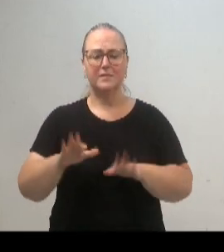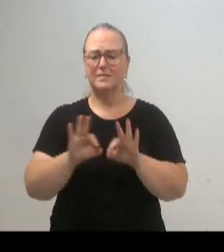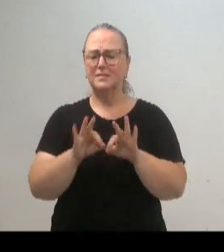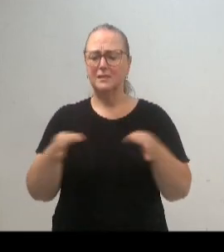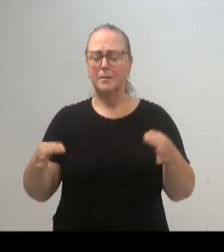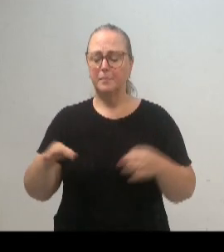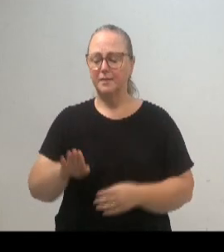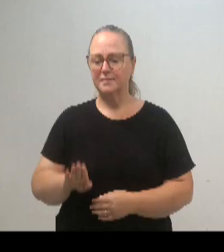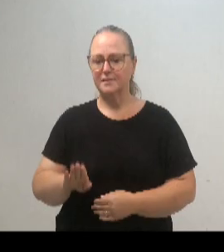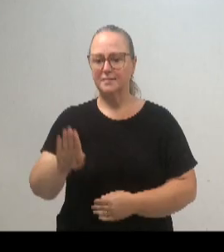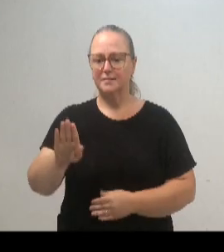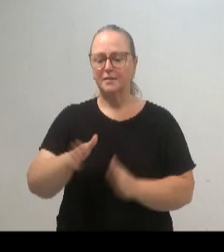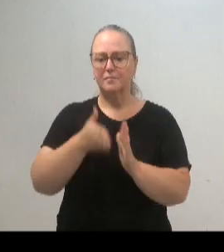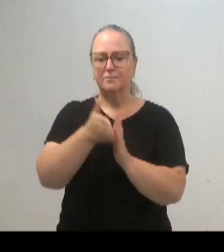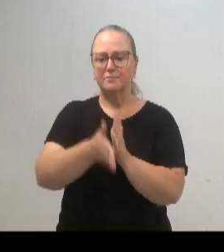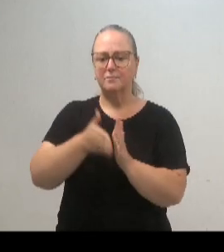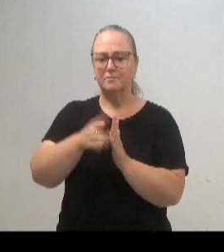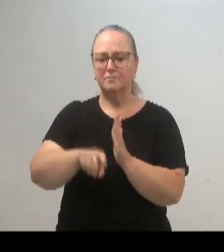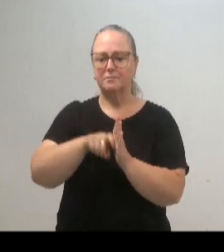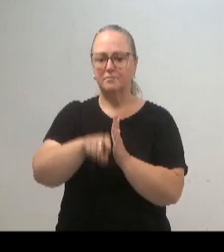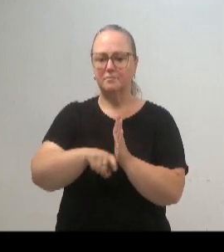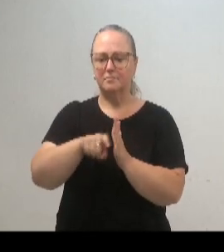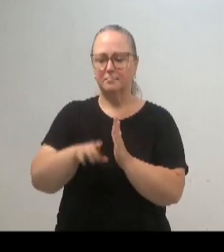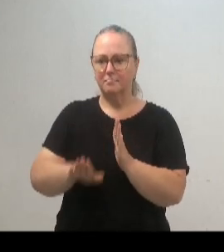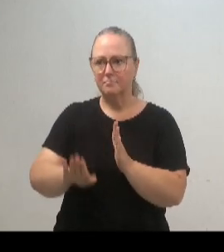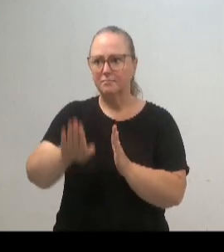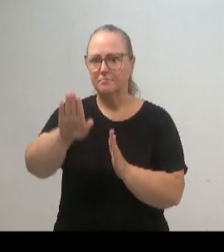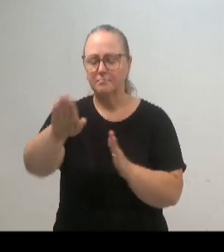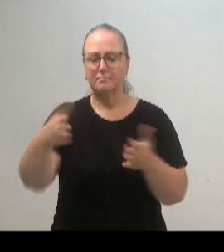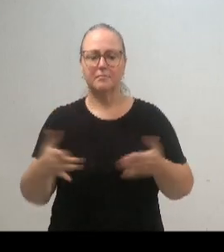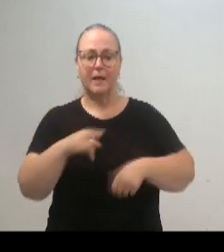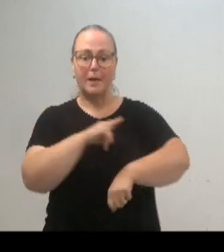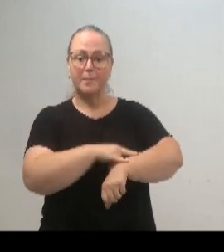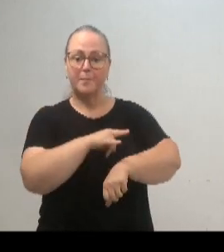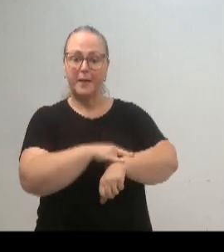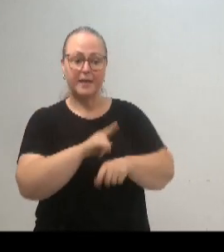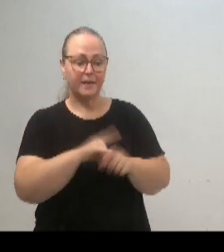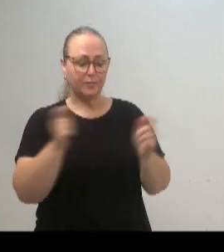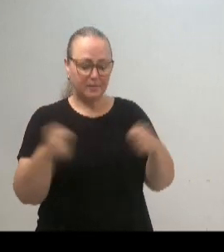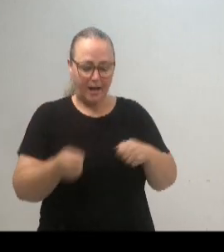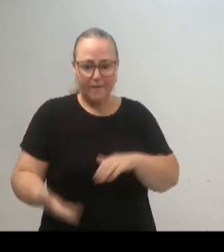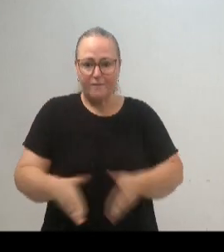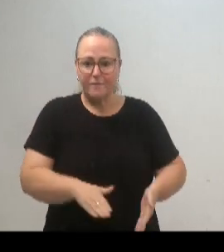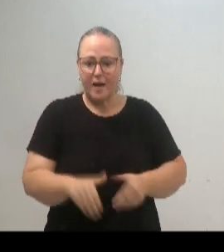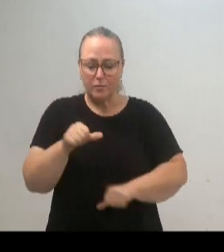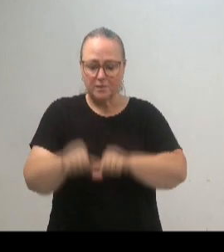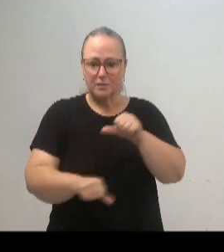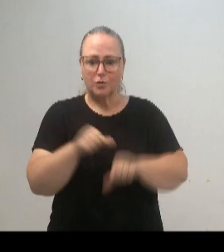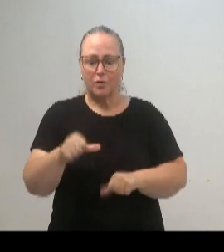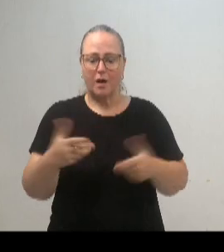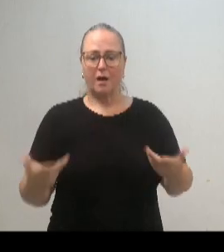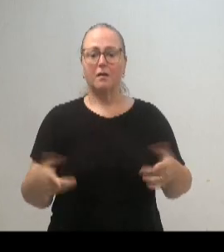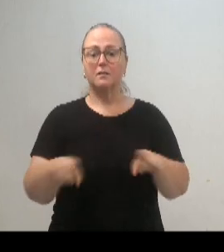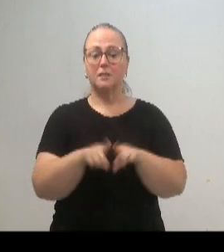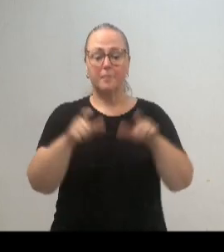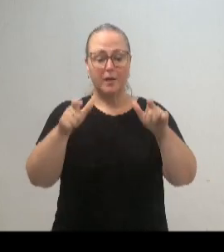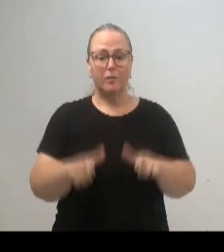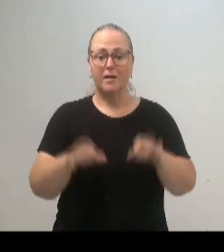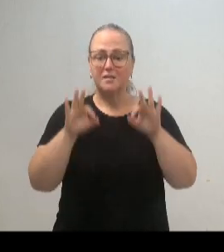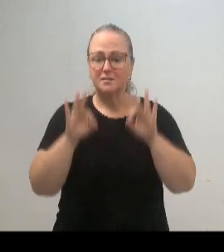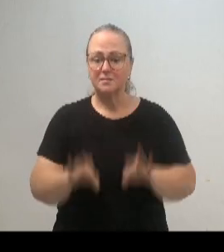acesso, de um banheiro com trocador, sem mencionar aqui um local de troca adequada para